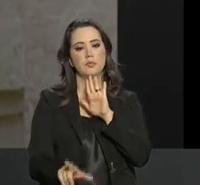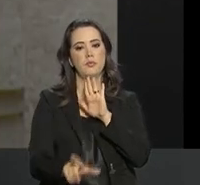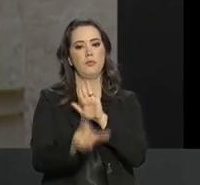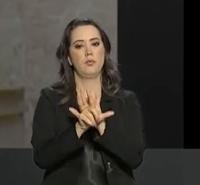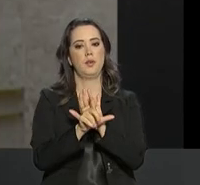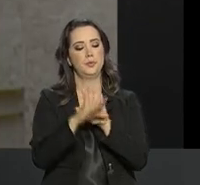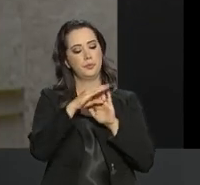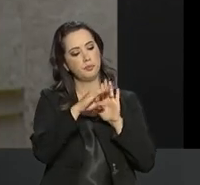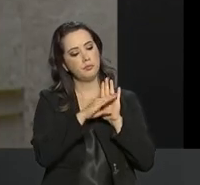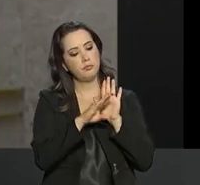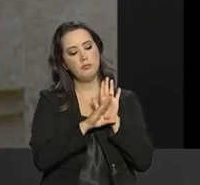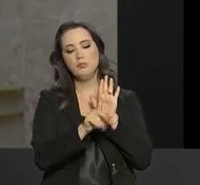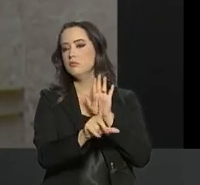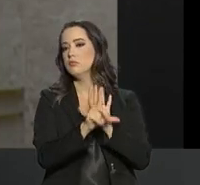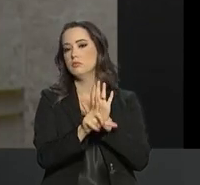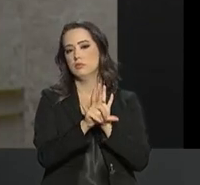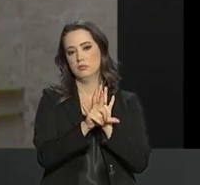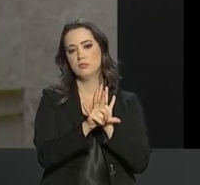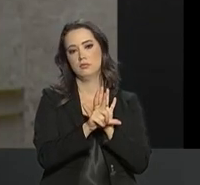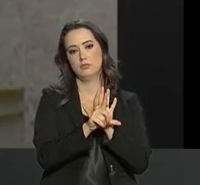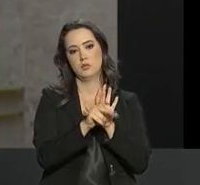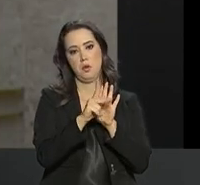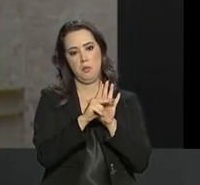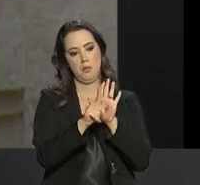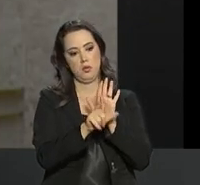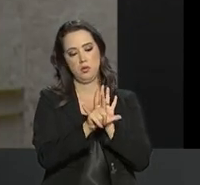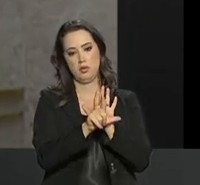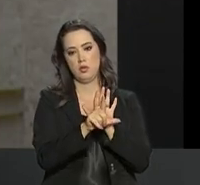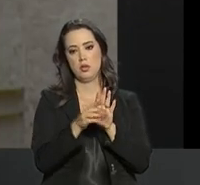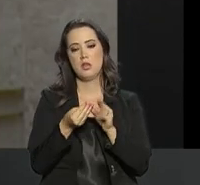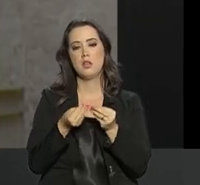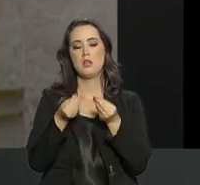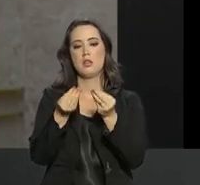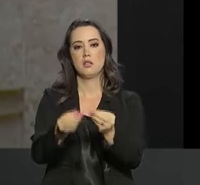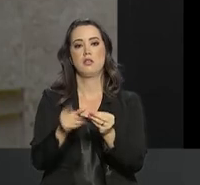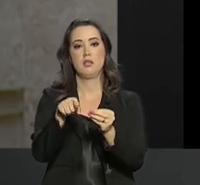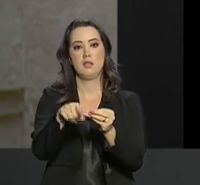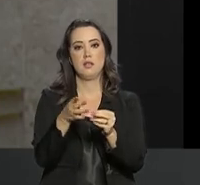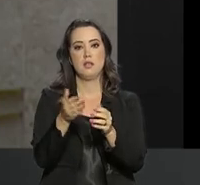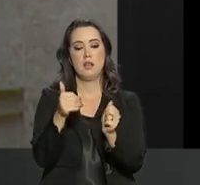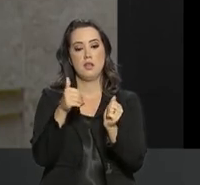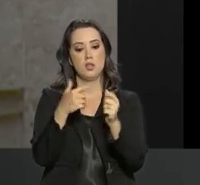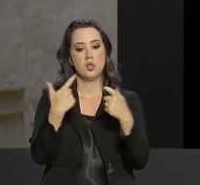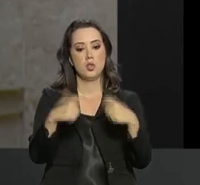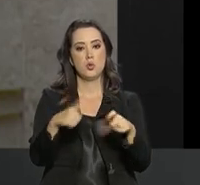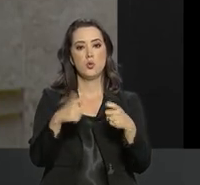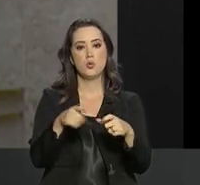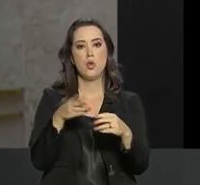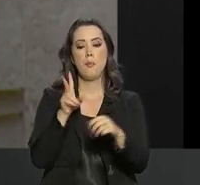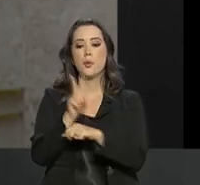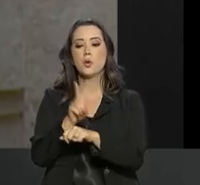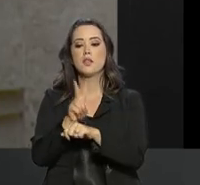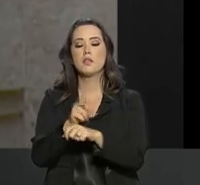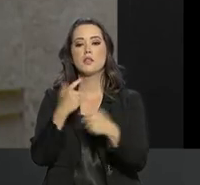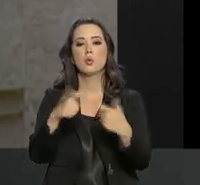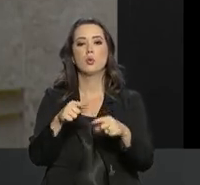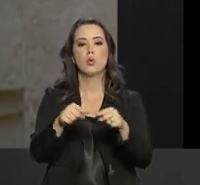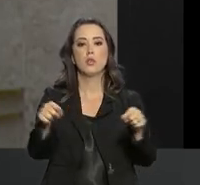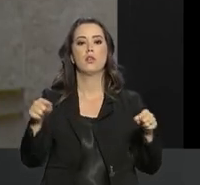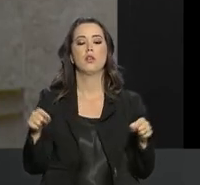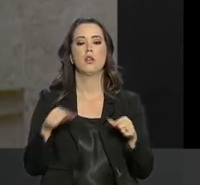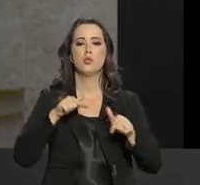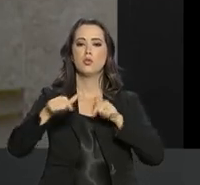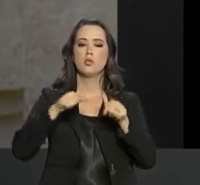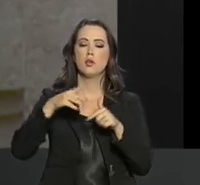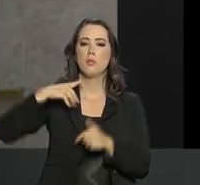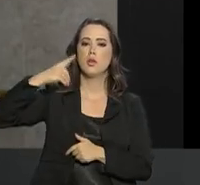Um projeto de lei que garantisse a inviolabilidade do local de trabalho do advogado. E eu